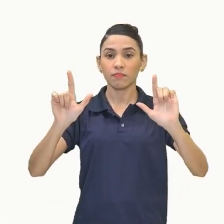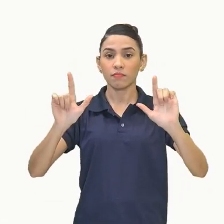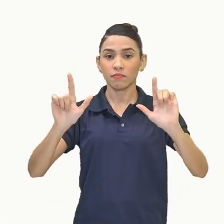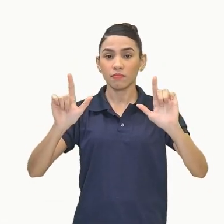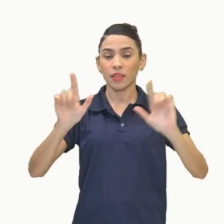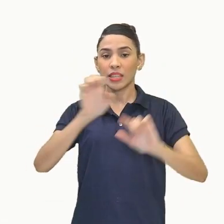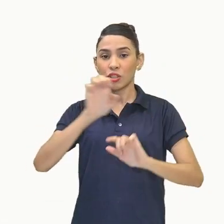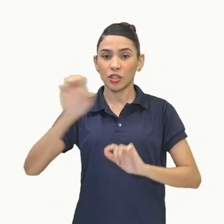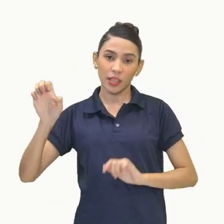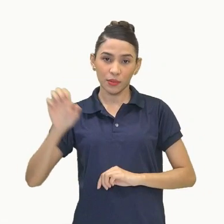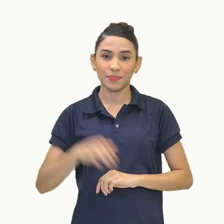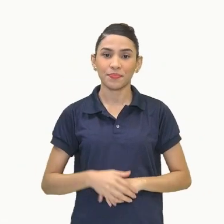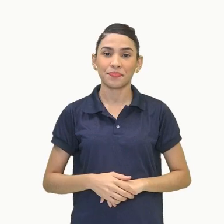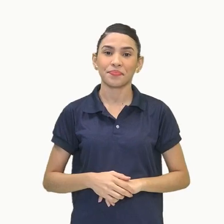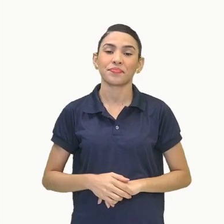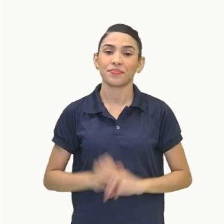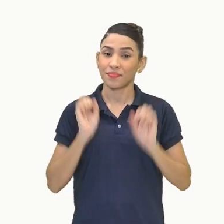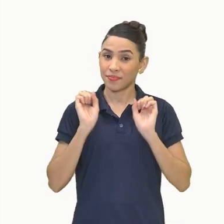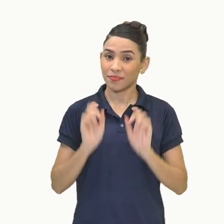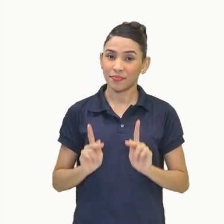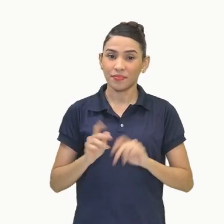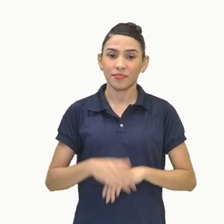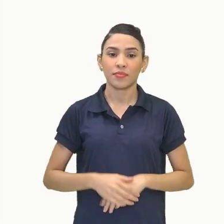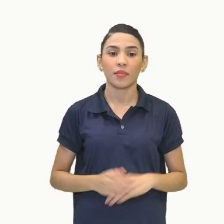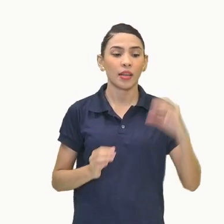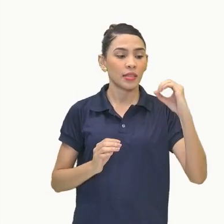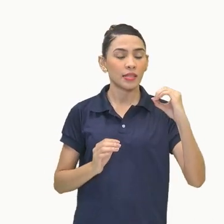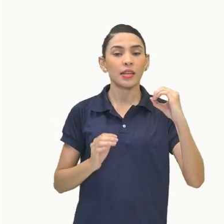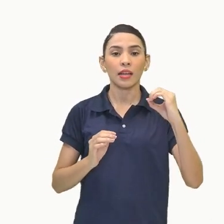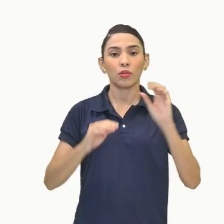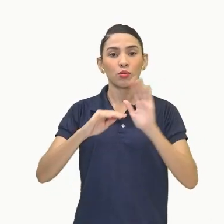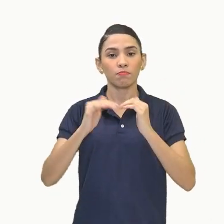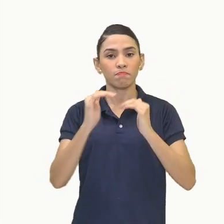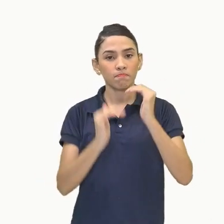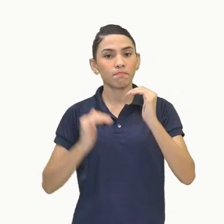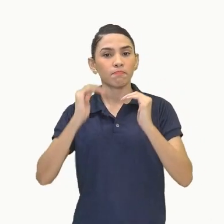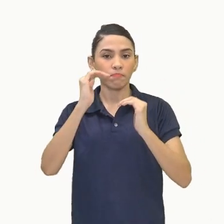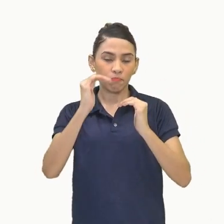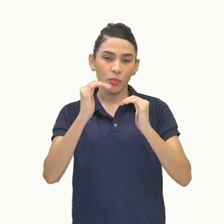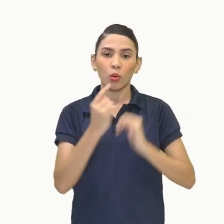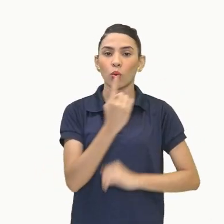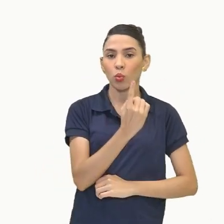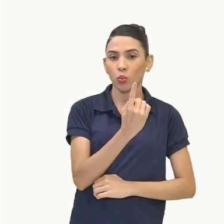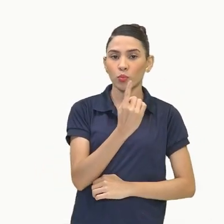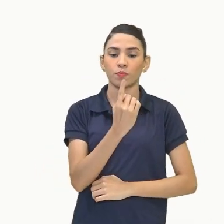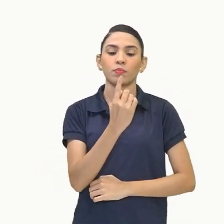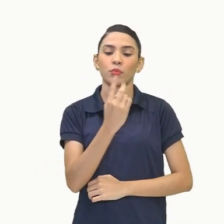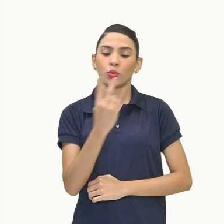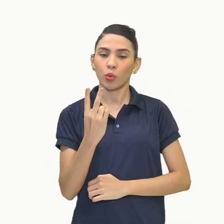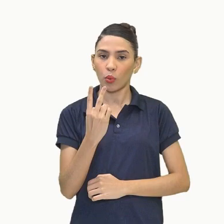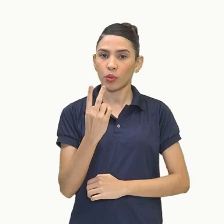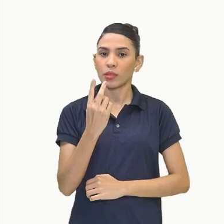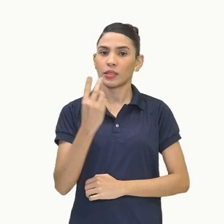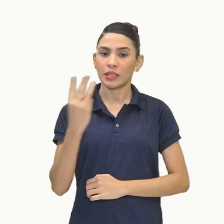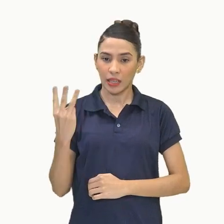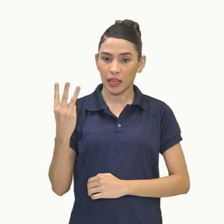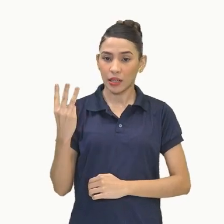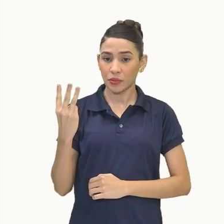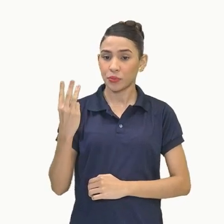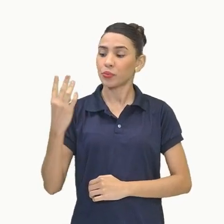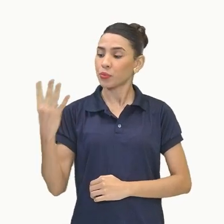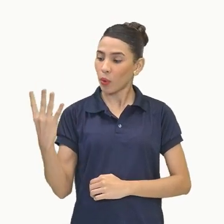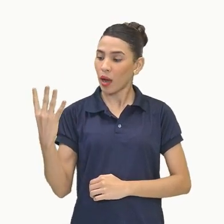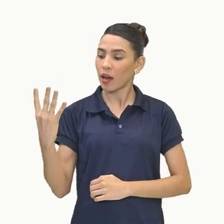vão crescendo para o lado esquerdo. Por quê? O 0 é maior do que o 1 é maior do que o 0, o 2 é maior do que o 1, o